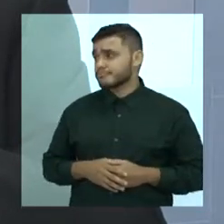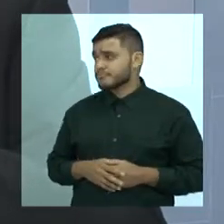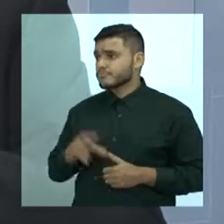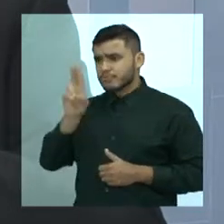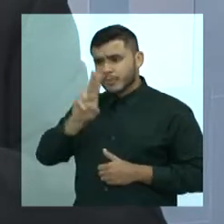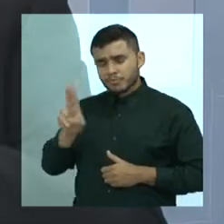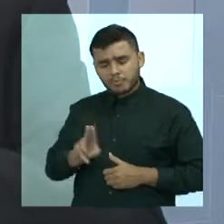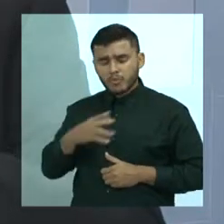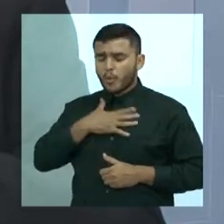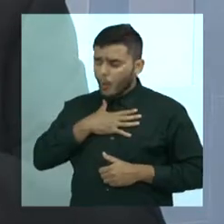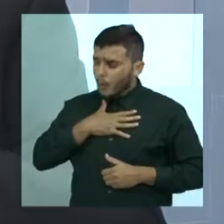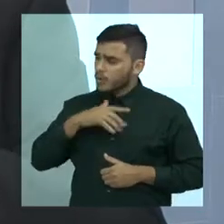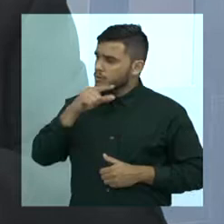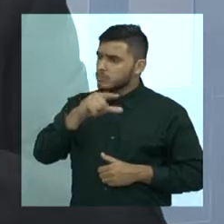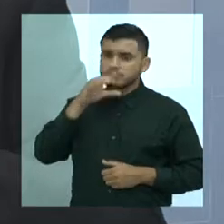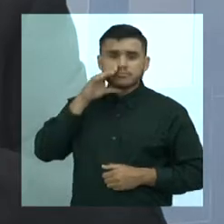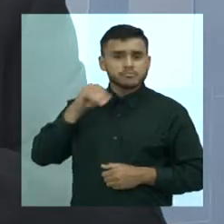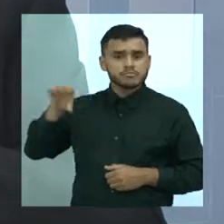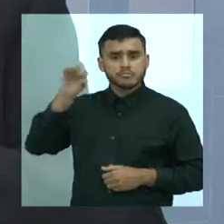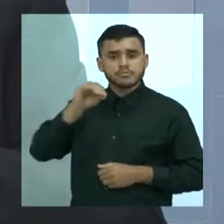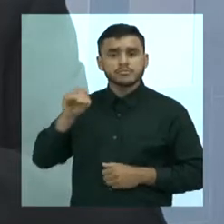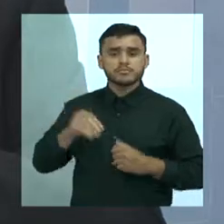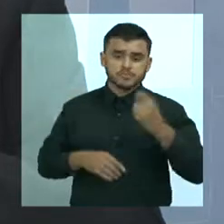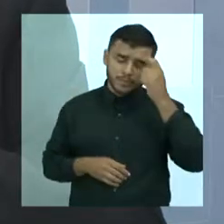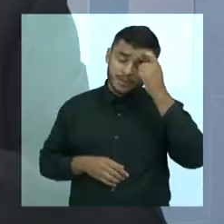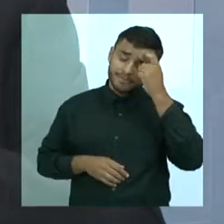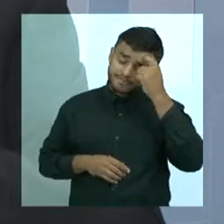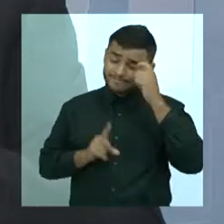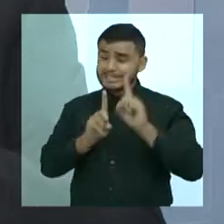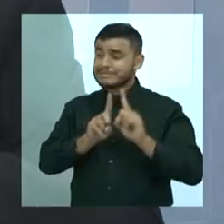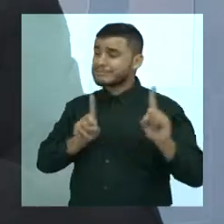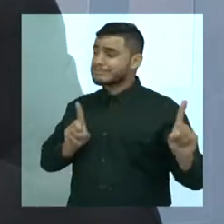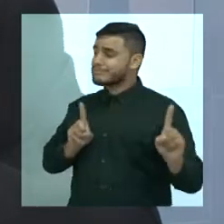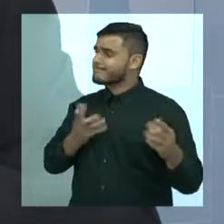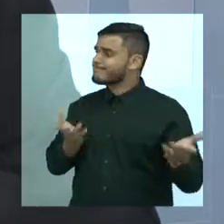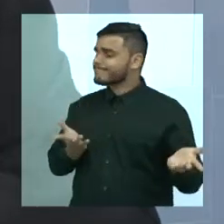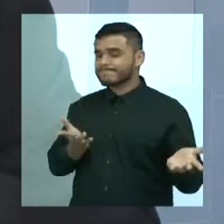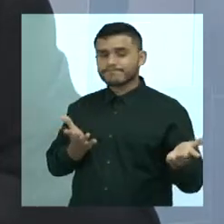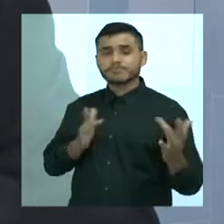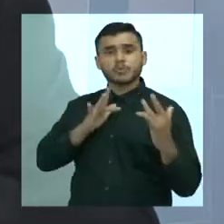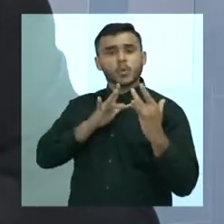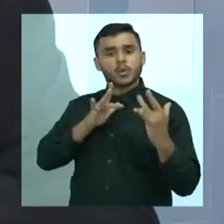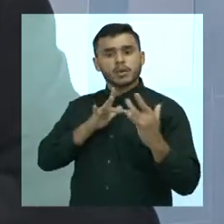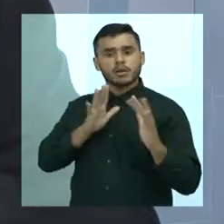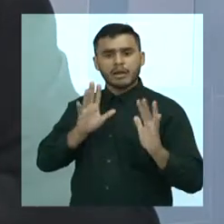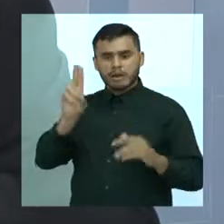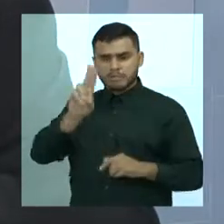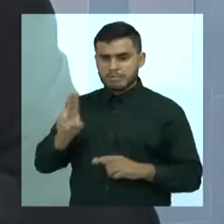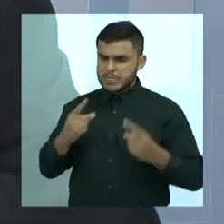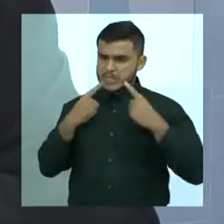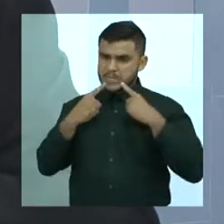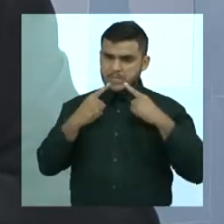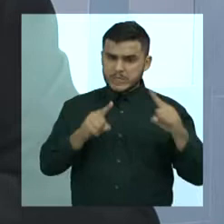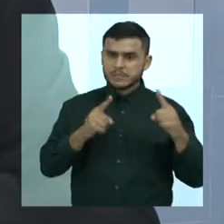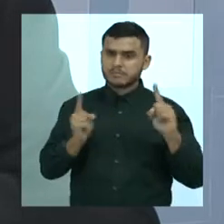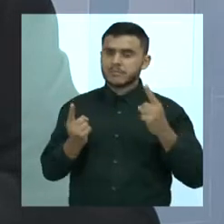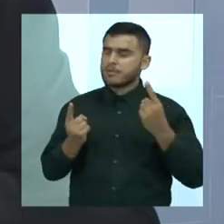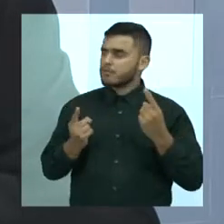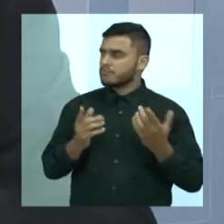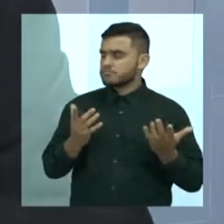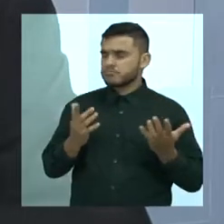um carinho especial a Ciro Gomes, mesmo distante. Nunca eu vi Tasso Gereissati falar